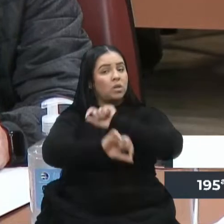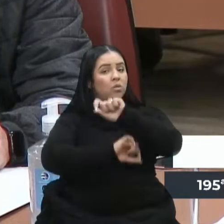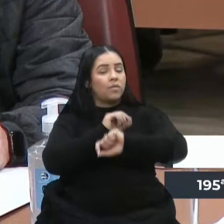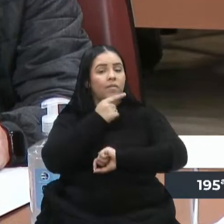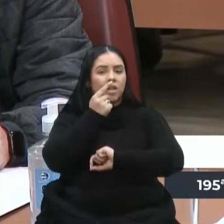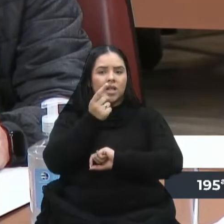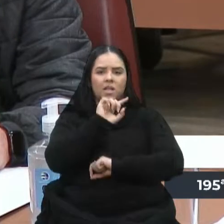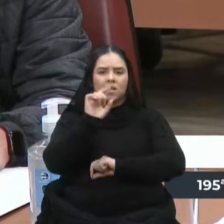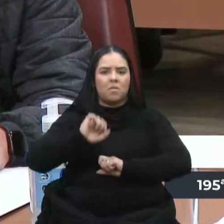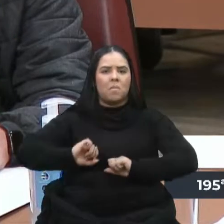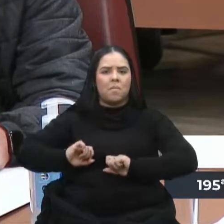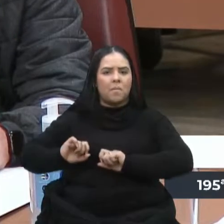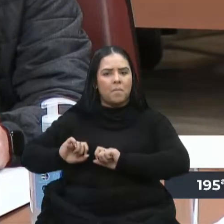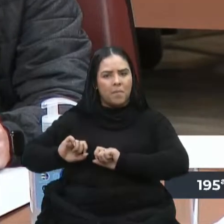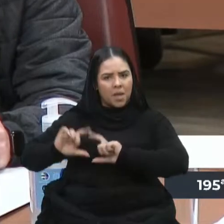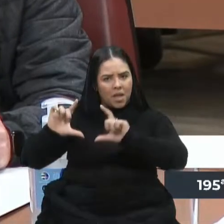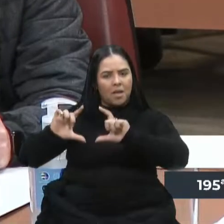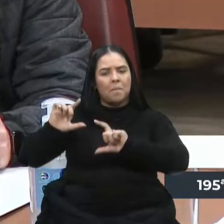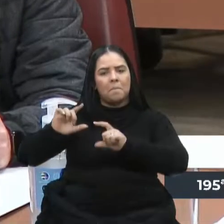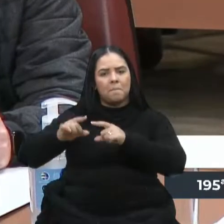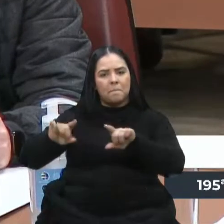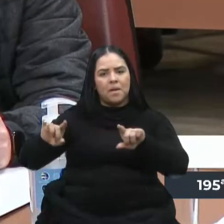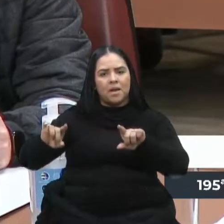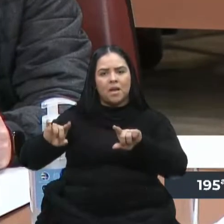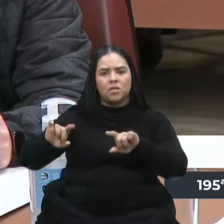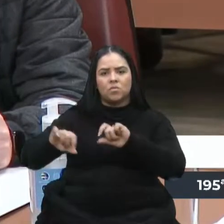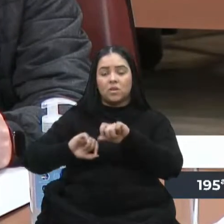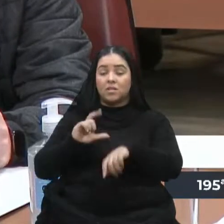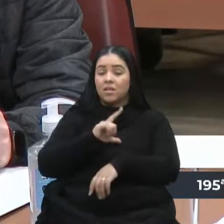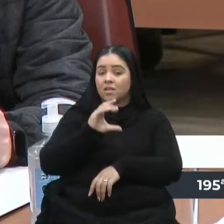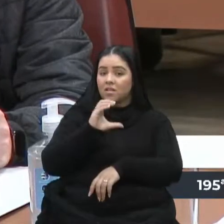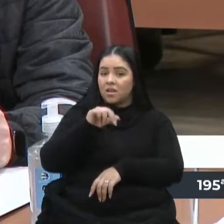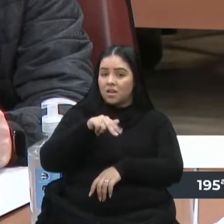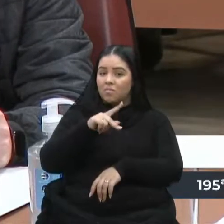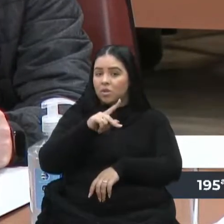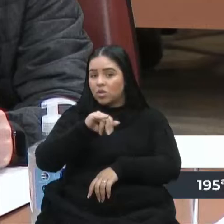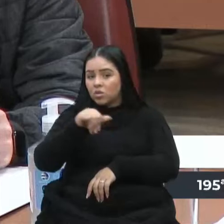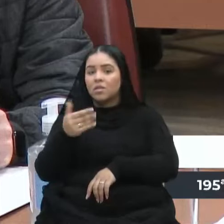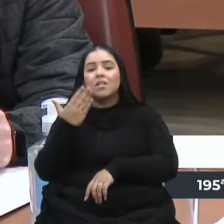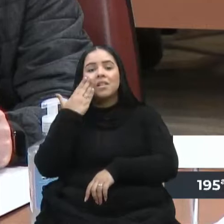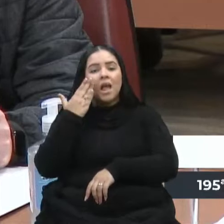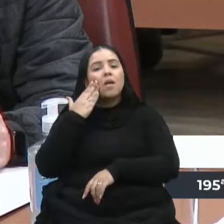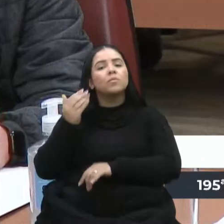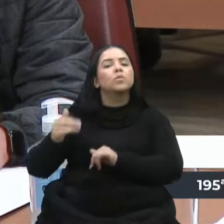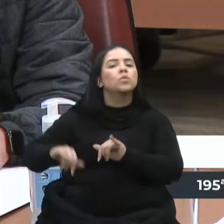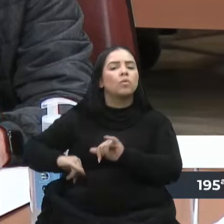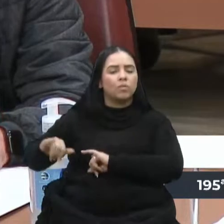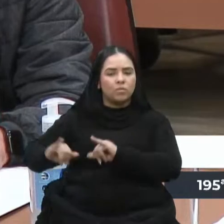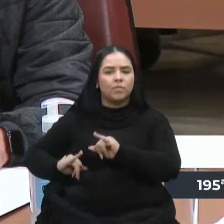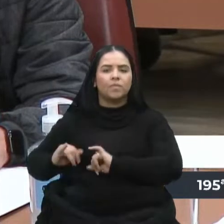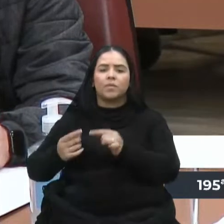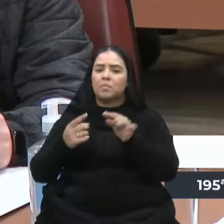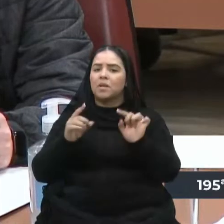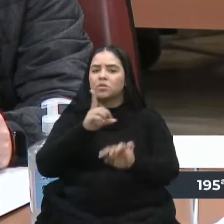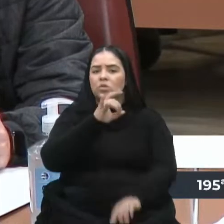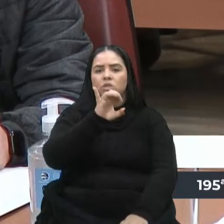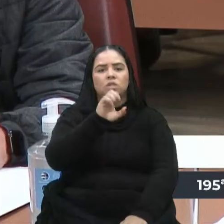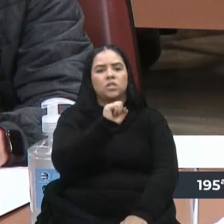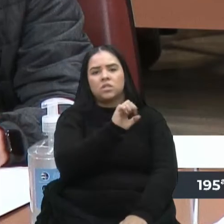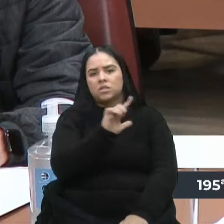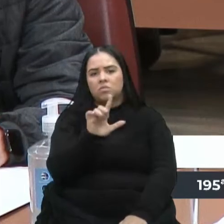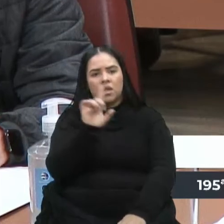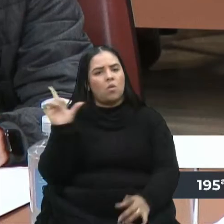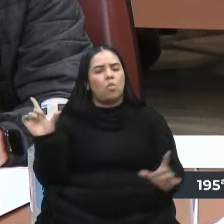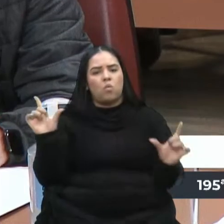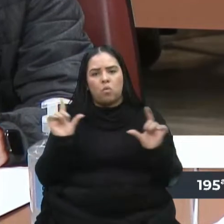não aumentar, porque quem tem CNPJ sabe o que sofre. E o diesel, infelizmente, até agora eu não vi nada.